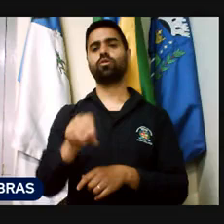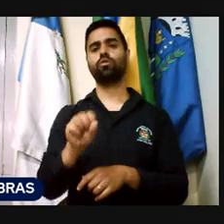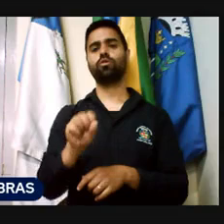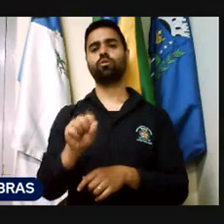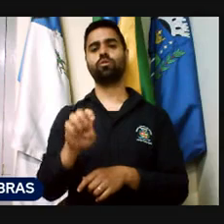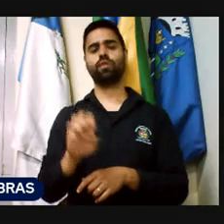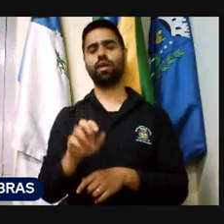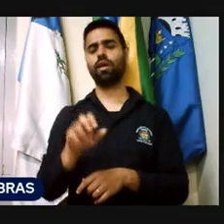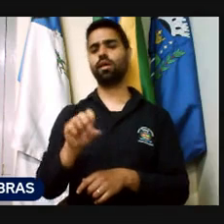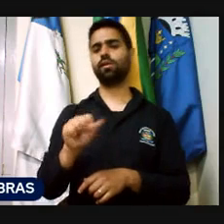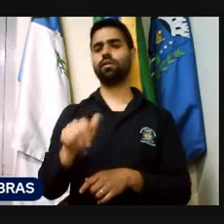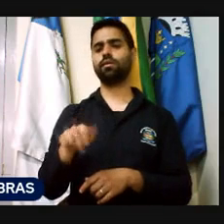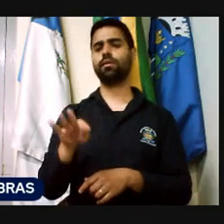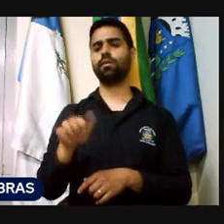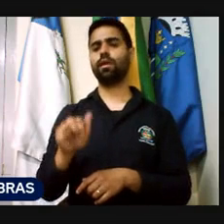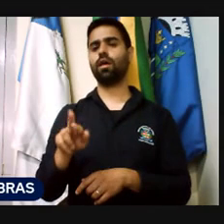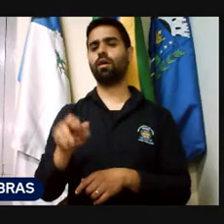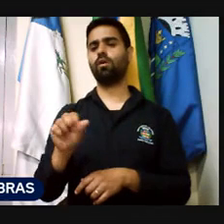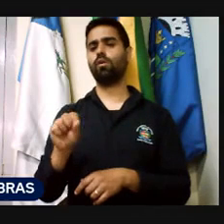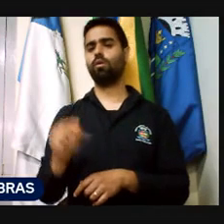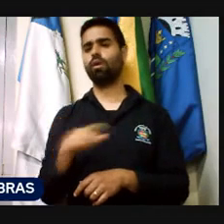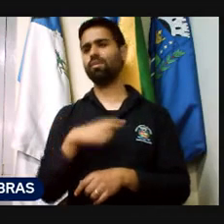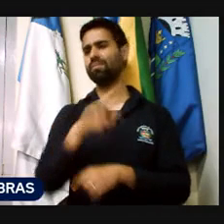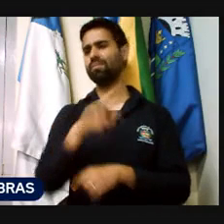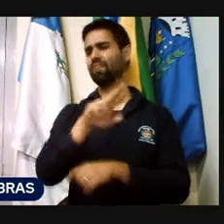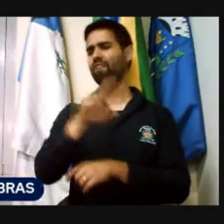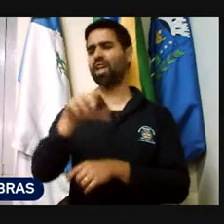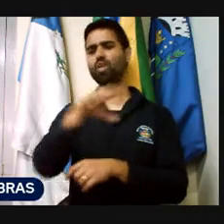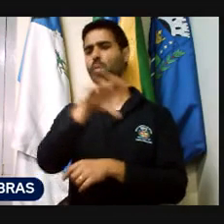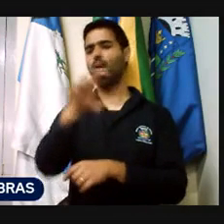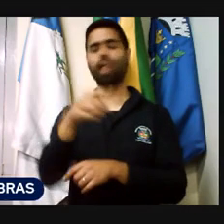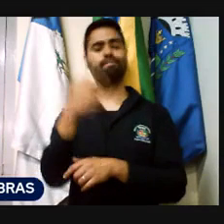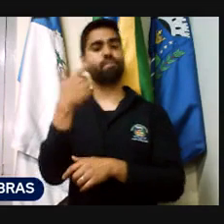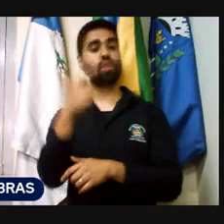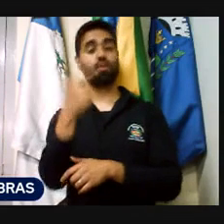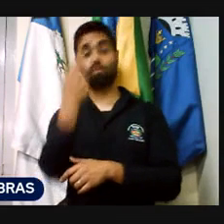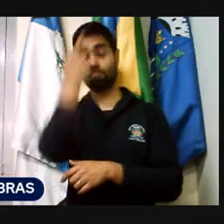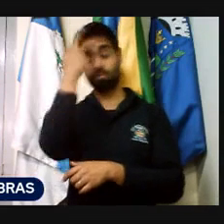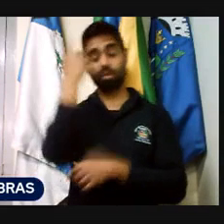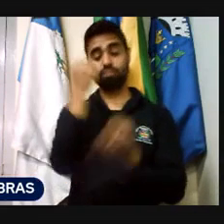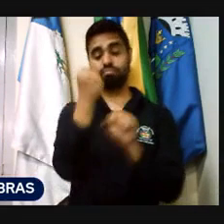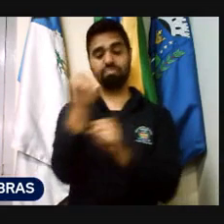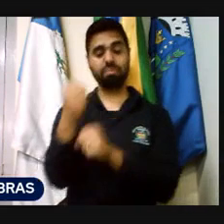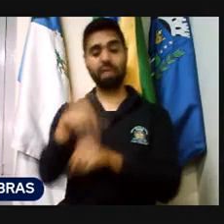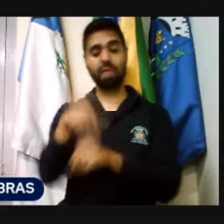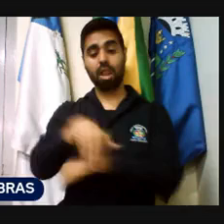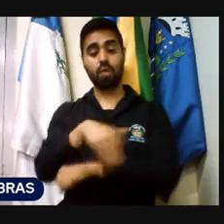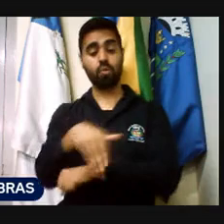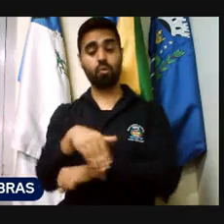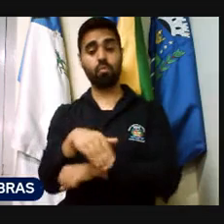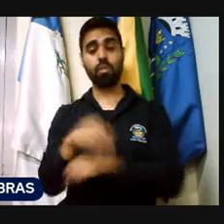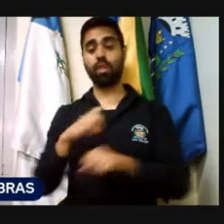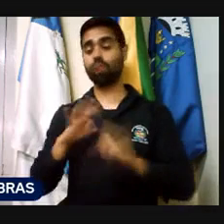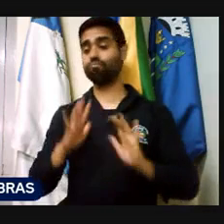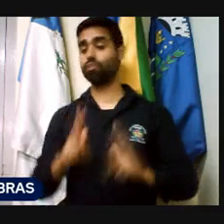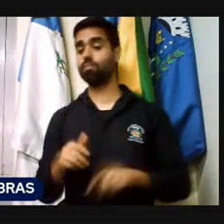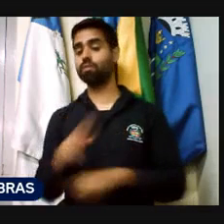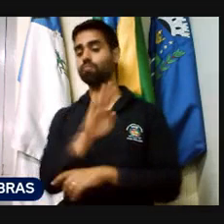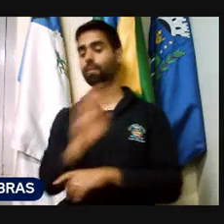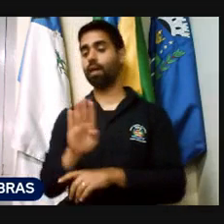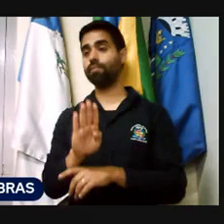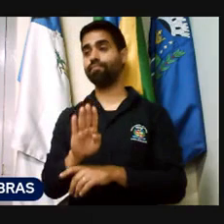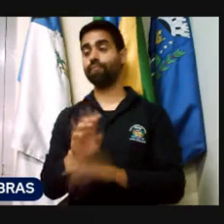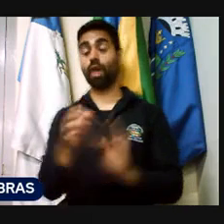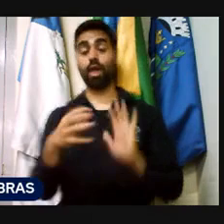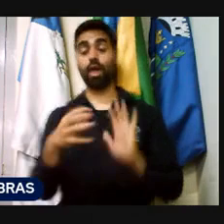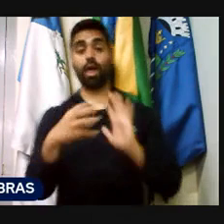Santa Rosa, Vadim Fonseca e muitos outros não possuem sequer um varredor de rua para manter a limpeza do bairro. A Câmara